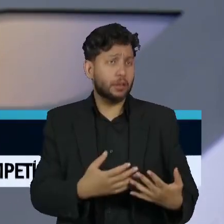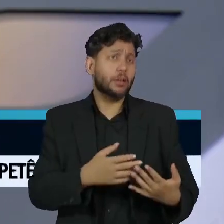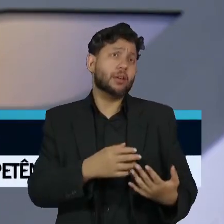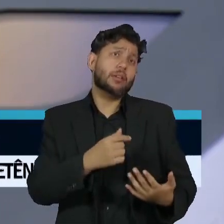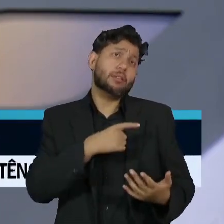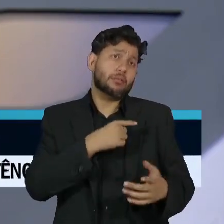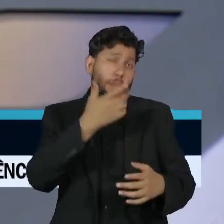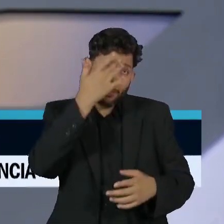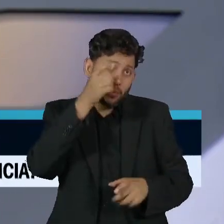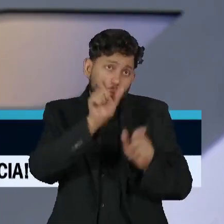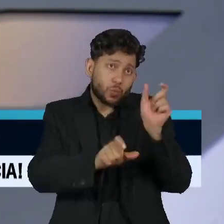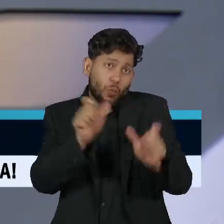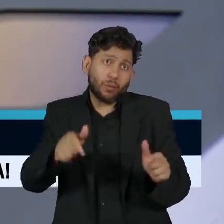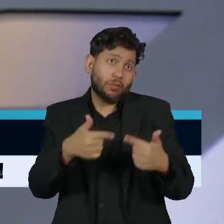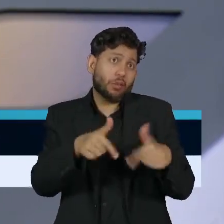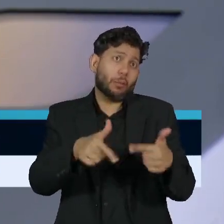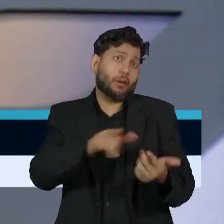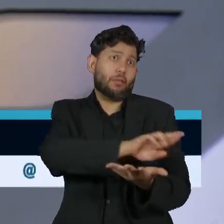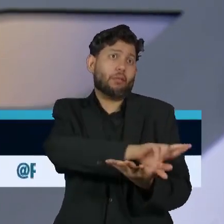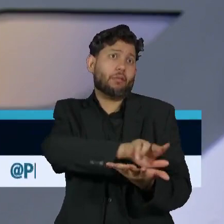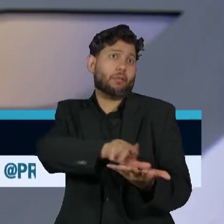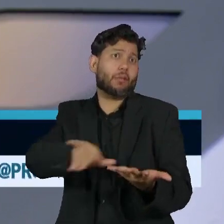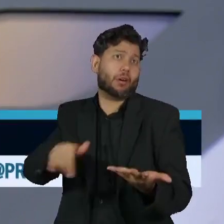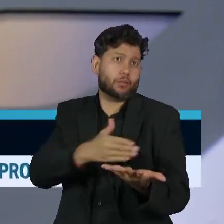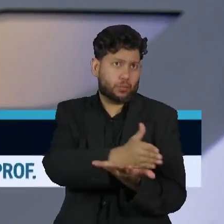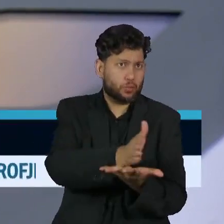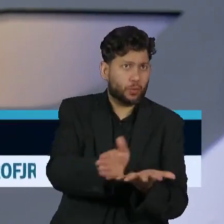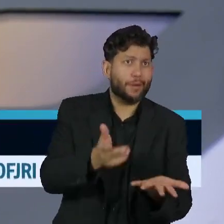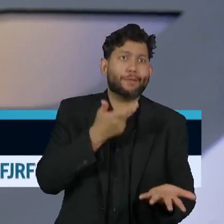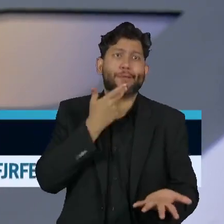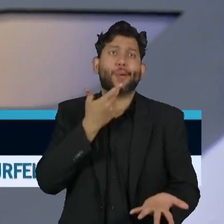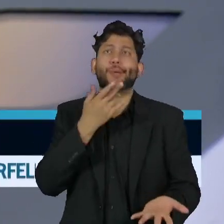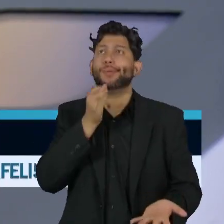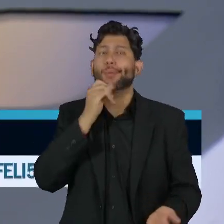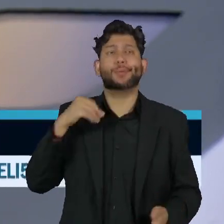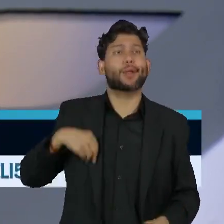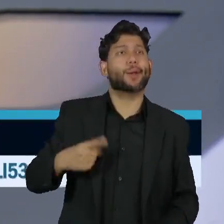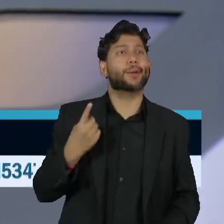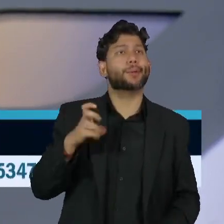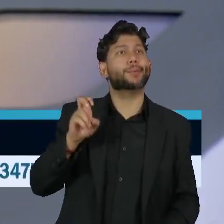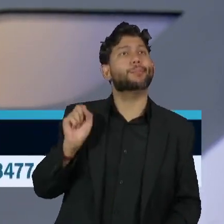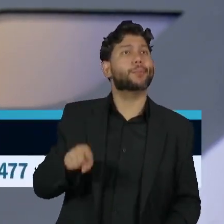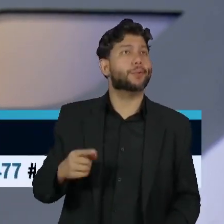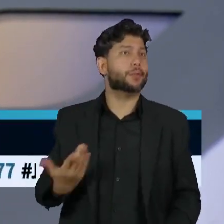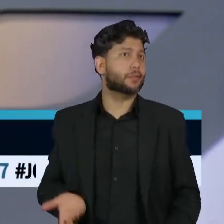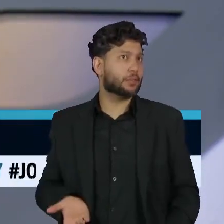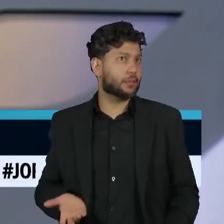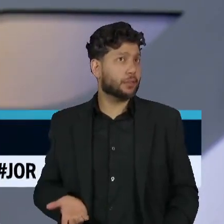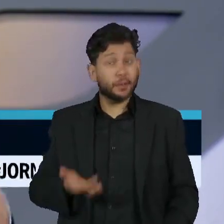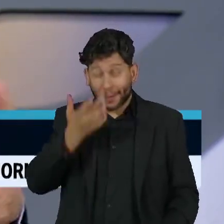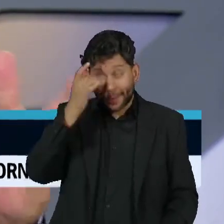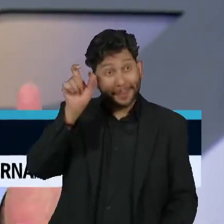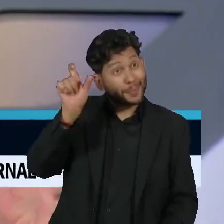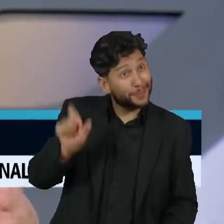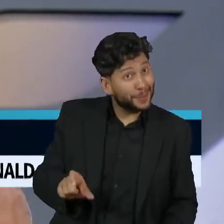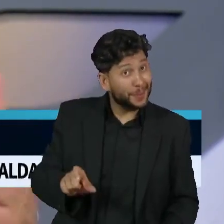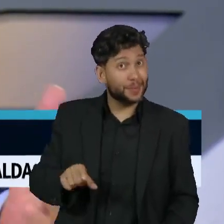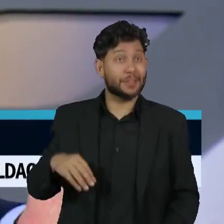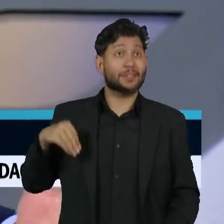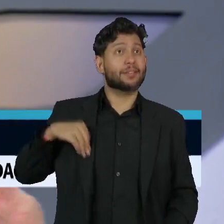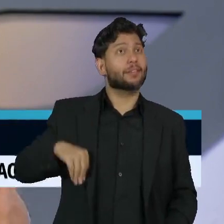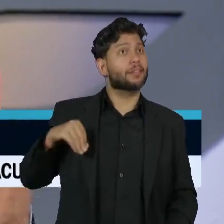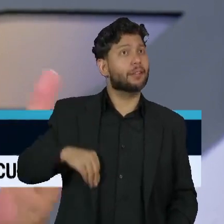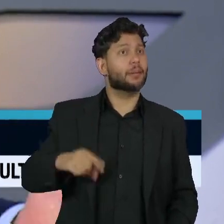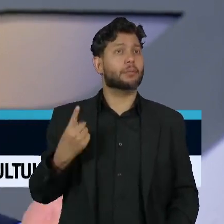de trabalhadores até se falou num valor né R 15000 o que que ocorre com essa pessoa que tem um